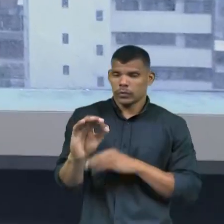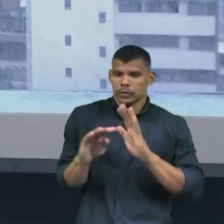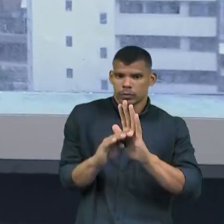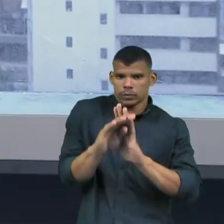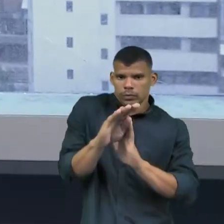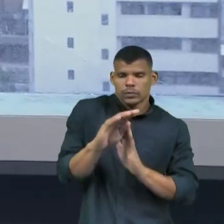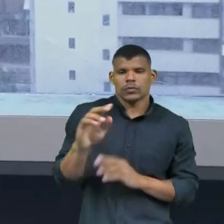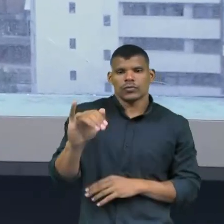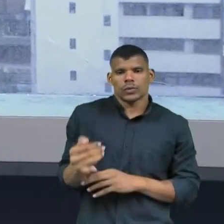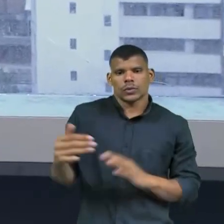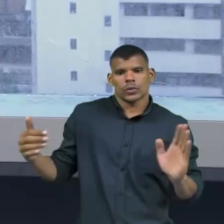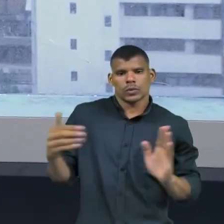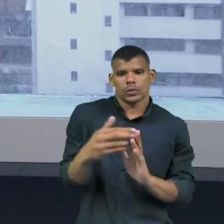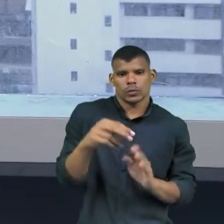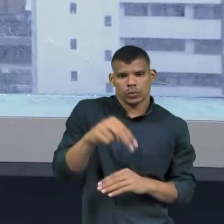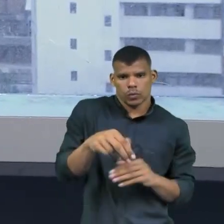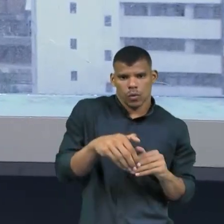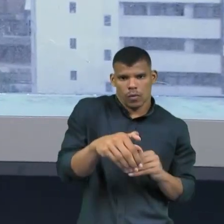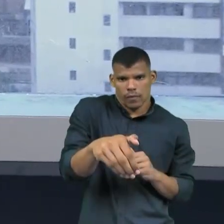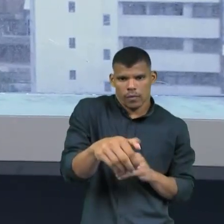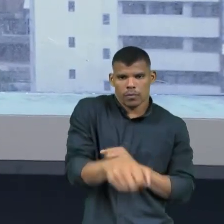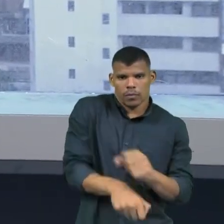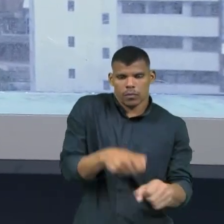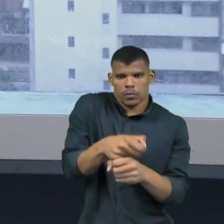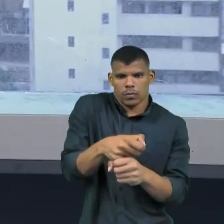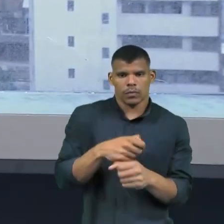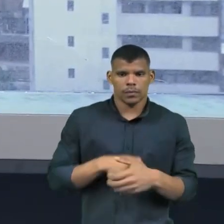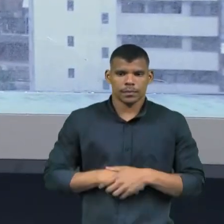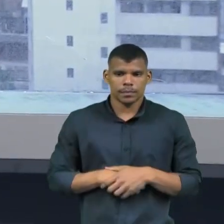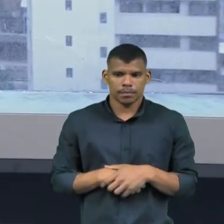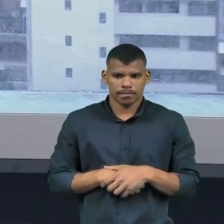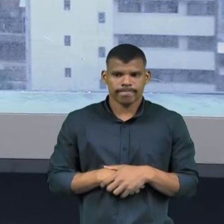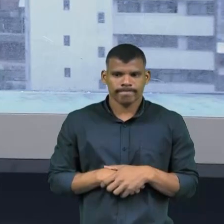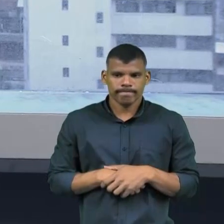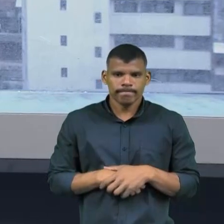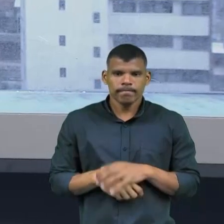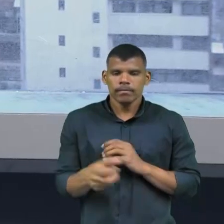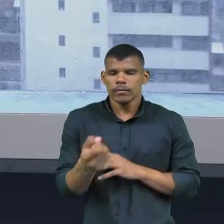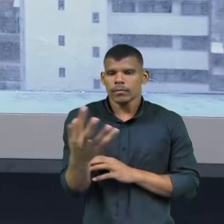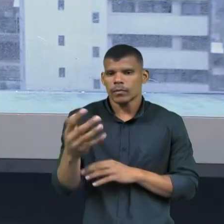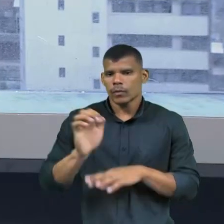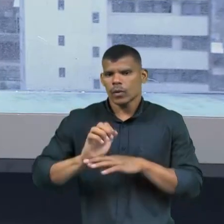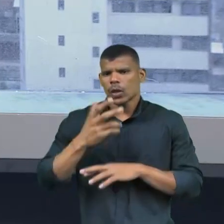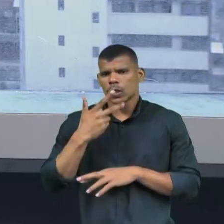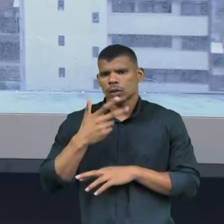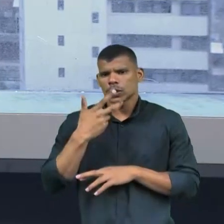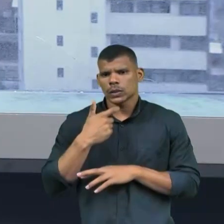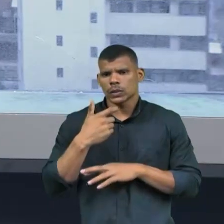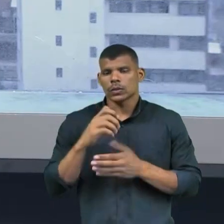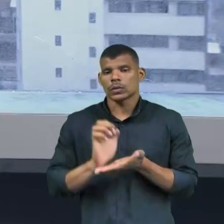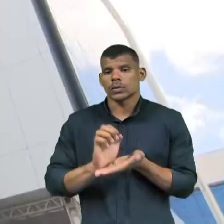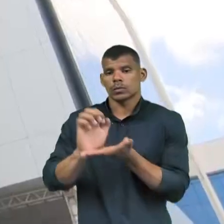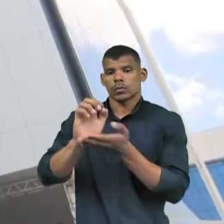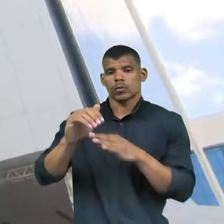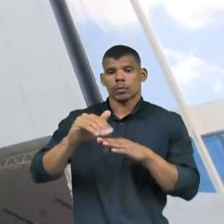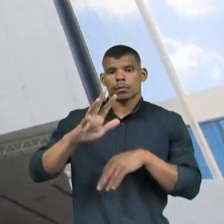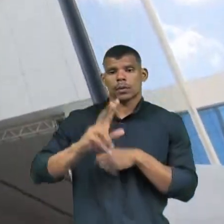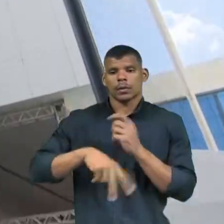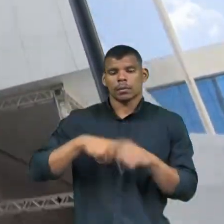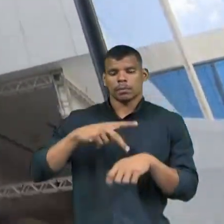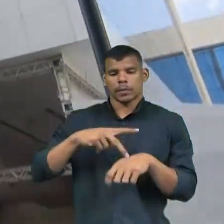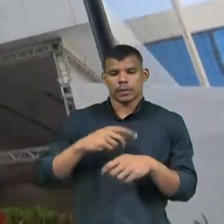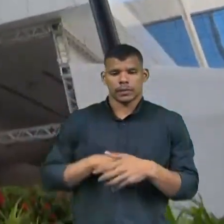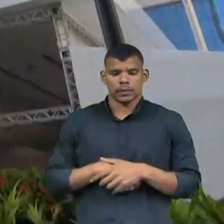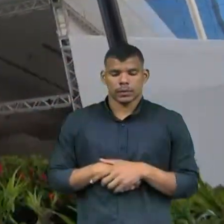novembro deste ano. Levando em consideração a quantidade, o estado é o que mais exporta o produto no país. De acordo